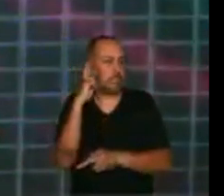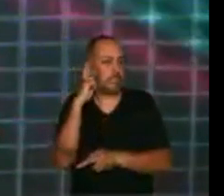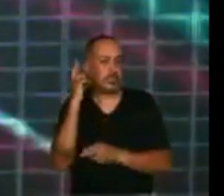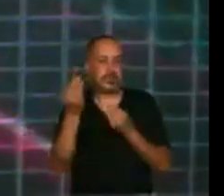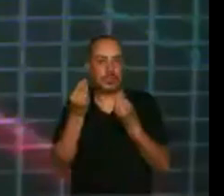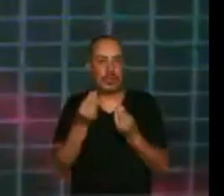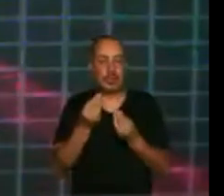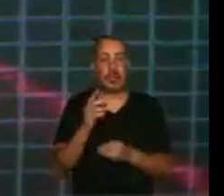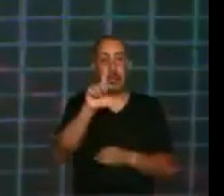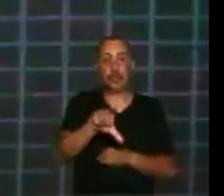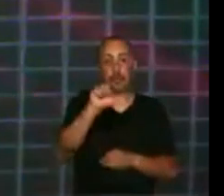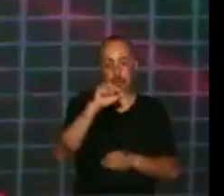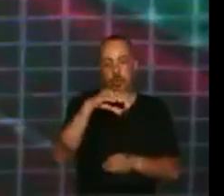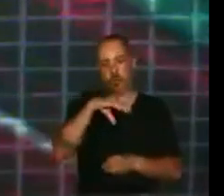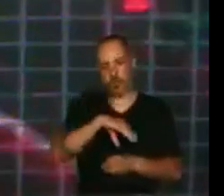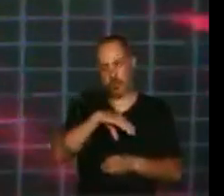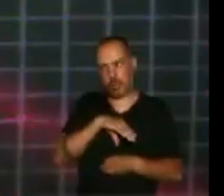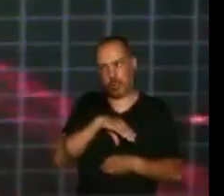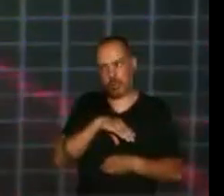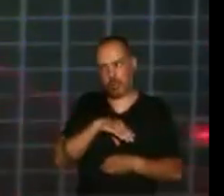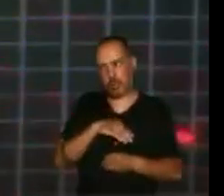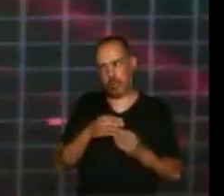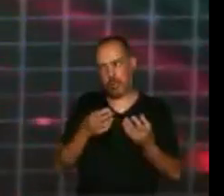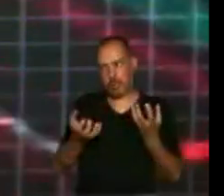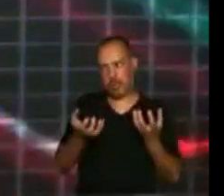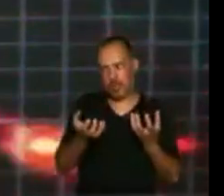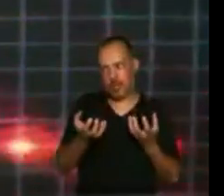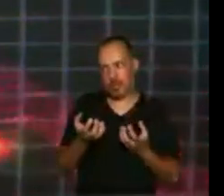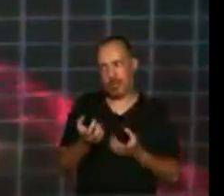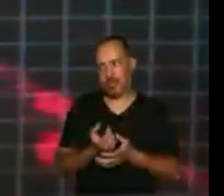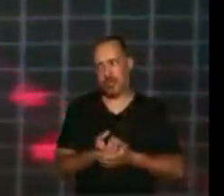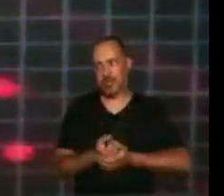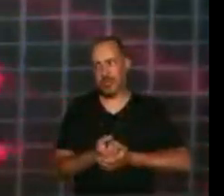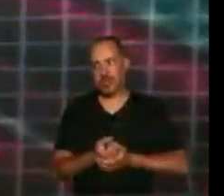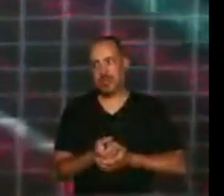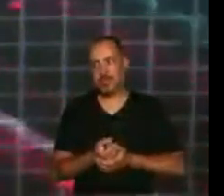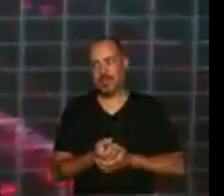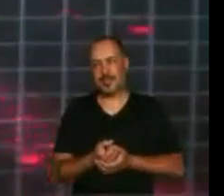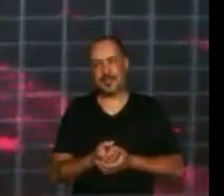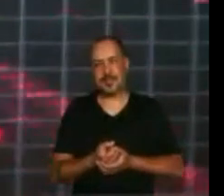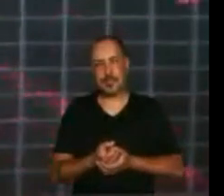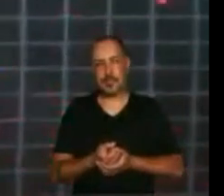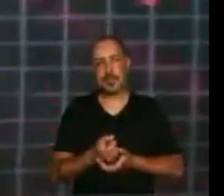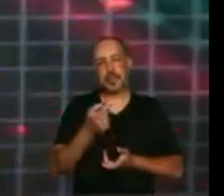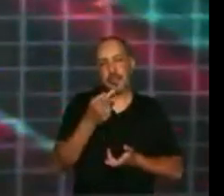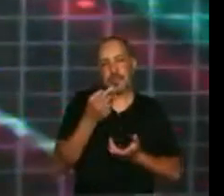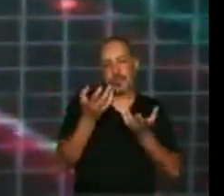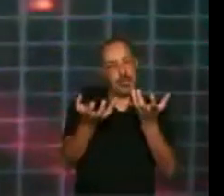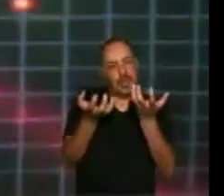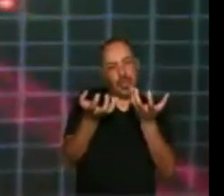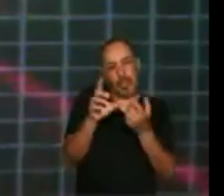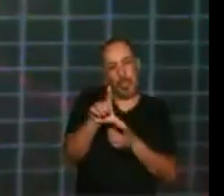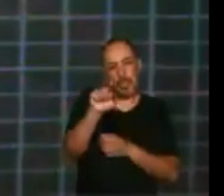você bota ali português se você querer ver, se você quiser ver, querer, o maluco não sabe falar português, está falando do povo que não fala inglês. Se você quiser